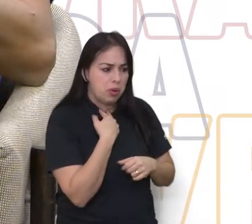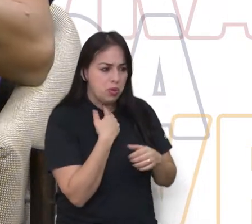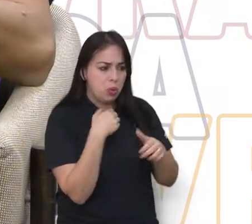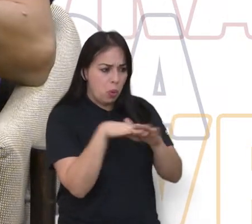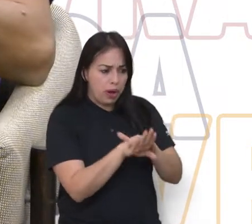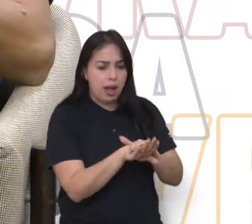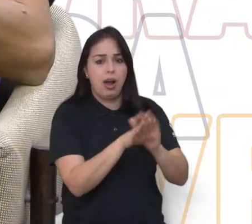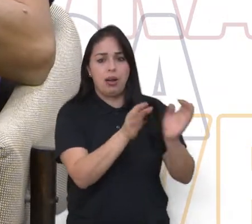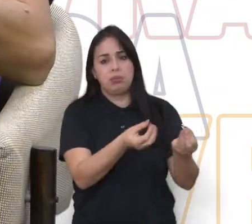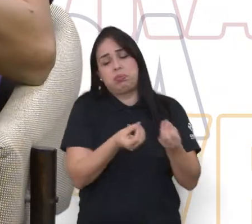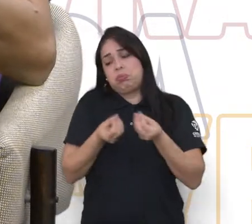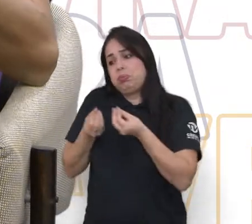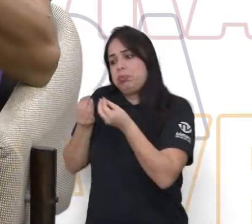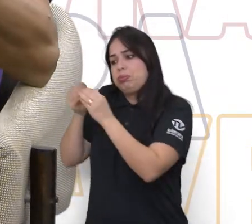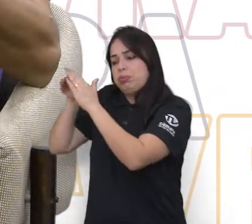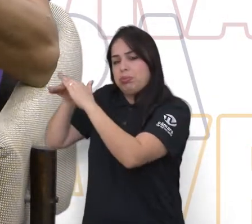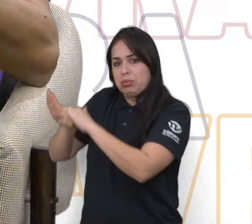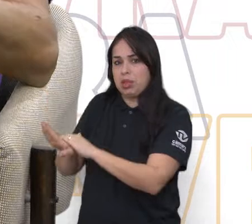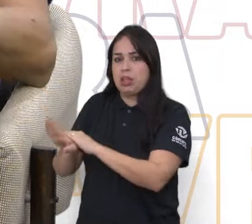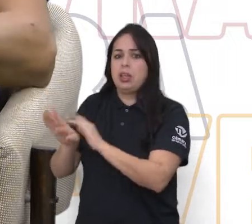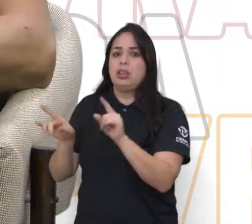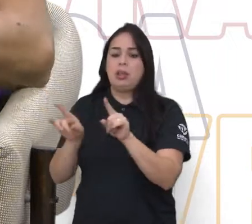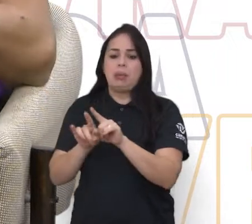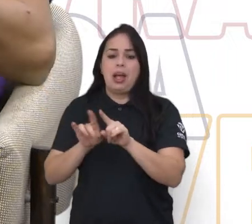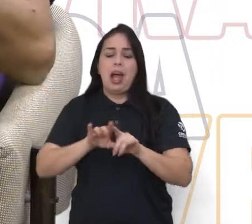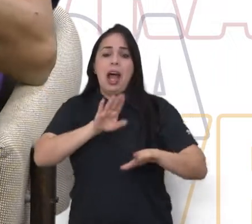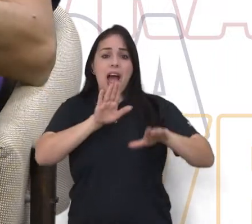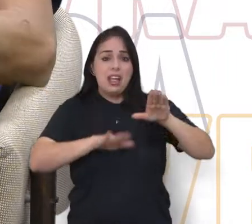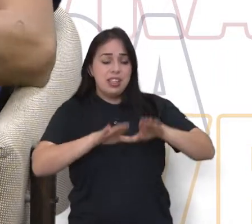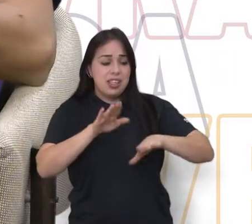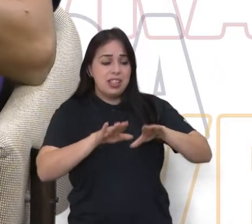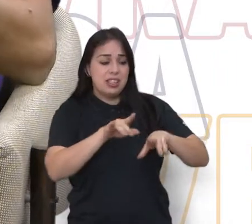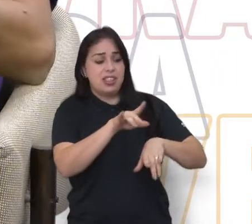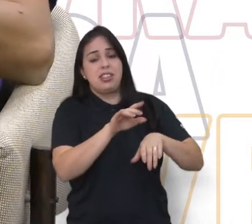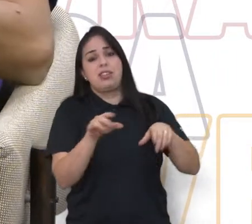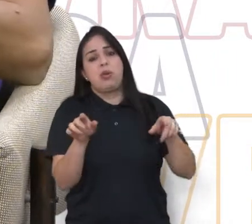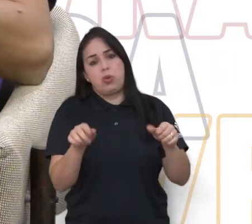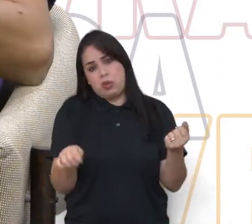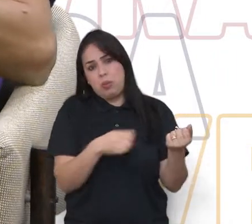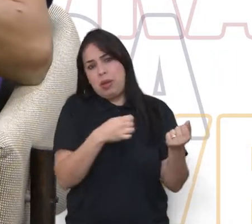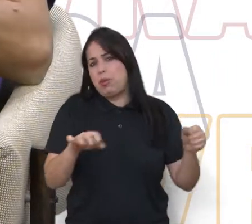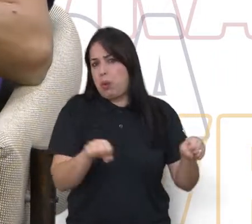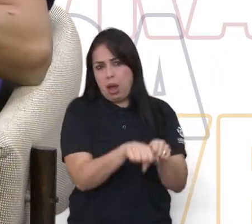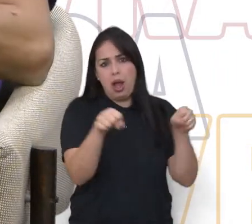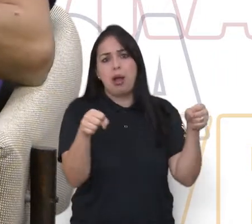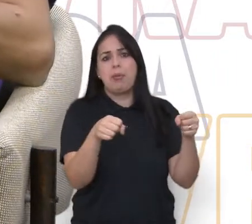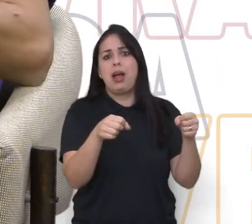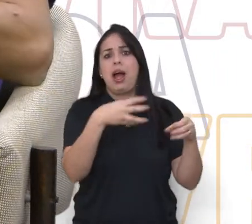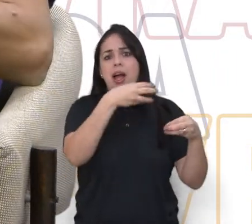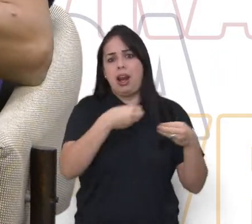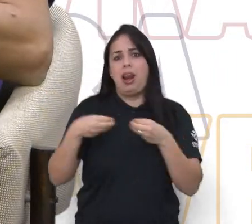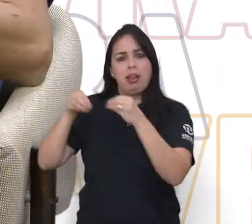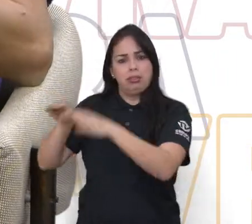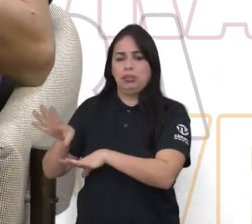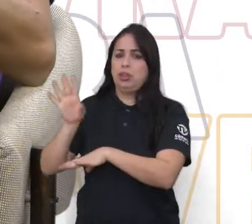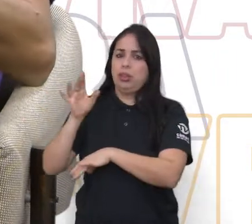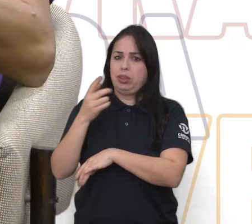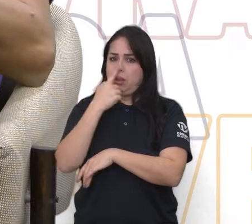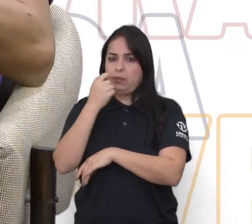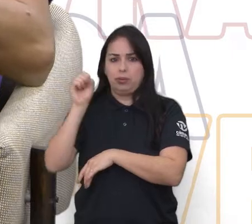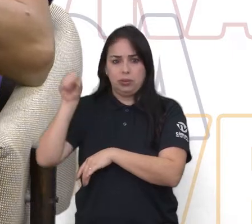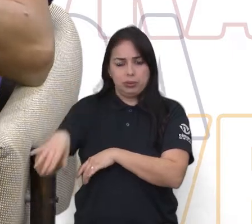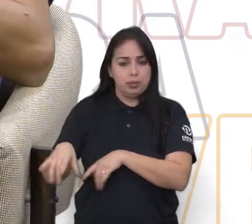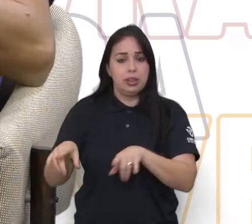destino para esses materiais, ou até alguns, às vezes, que se quebram, a gente já destina para reciclagem. Quando